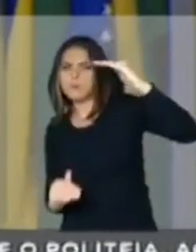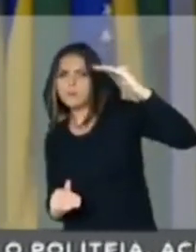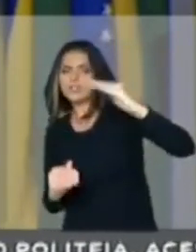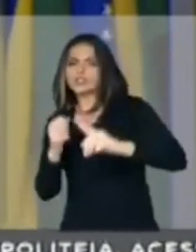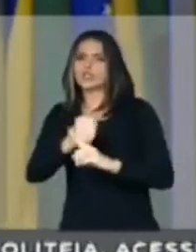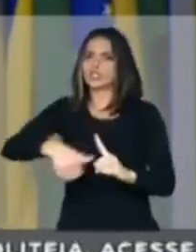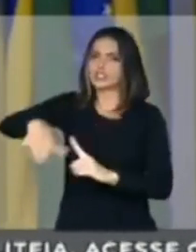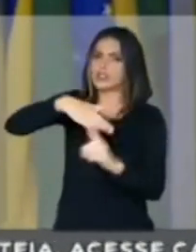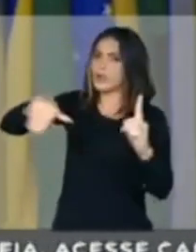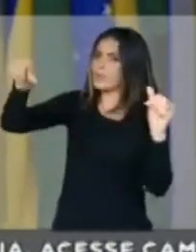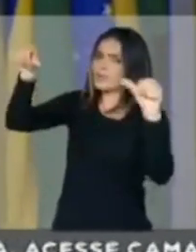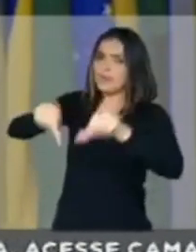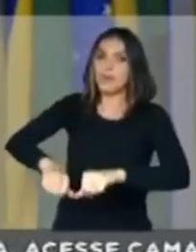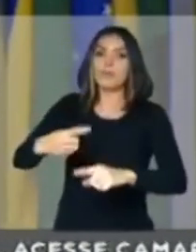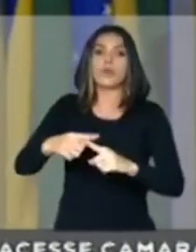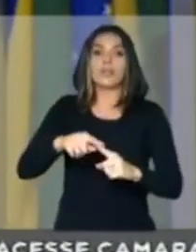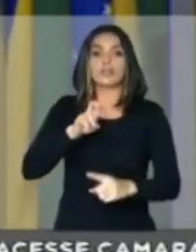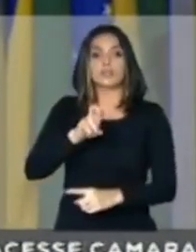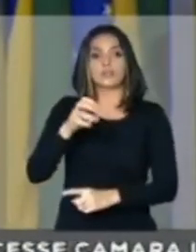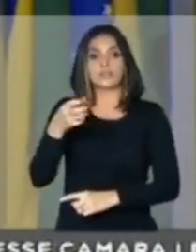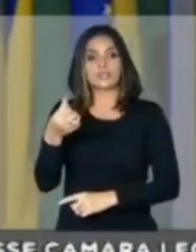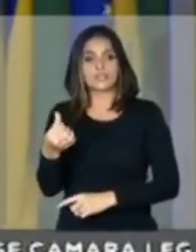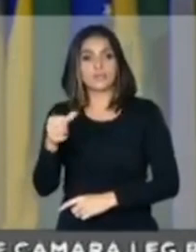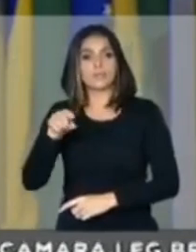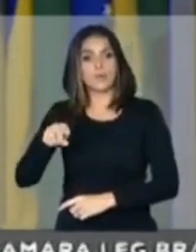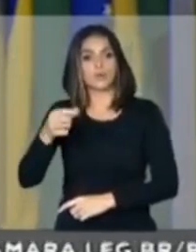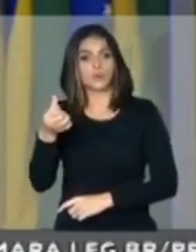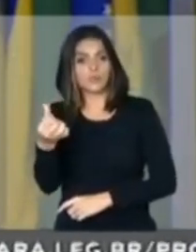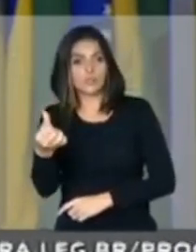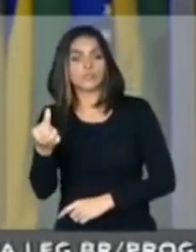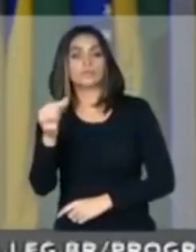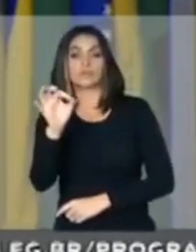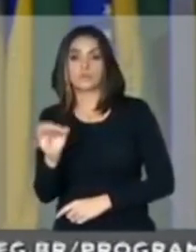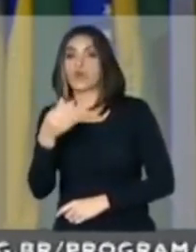social, porque 56,6% dos homens e